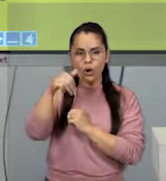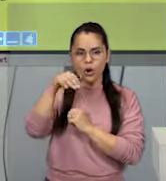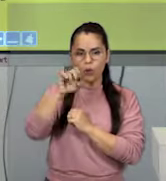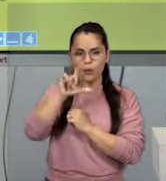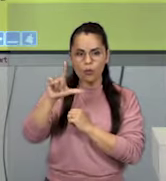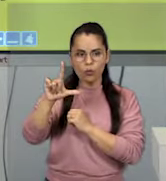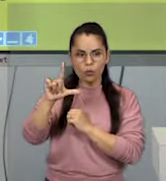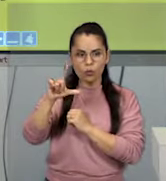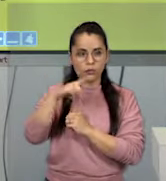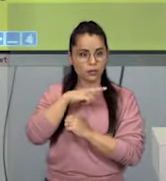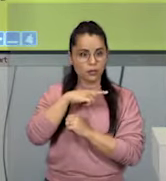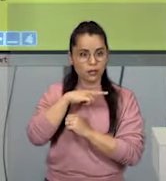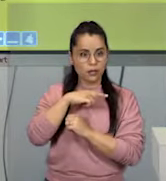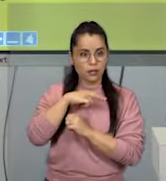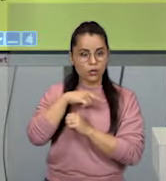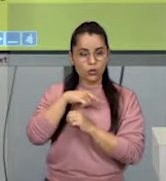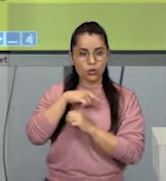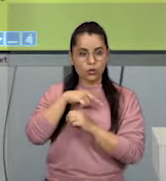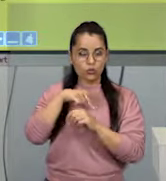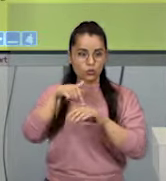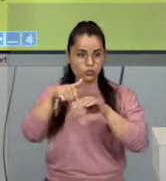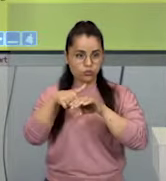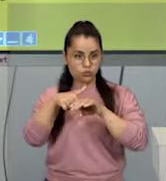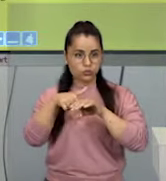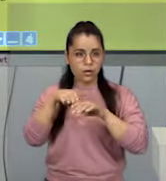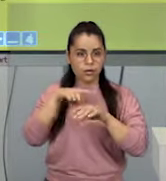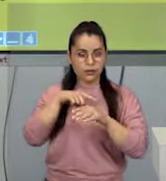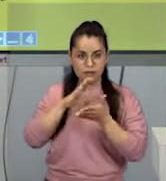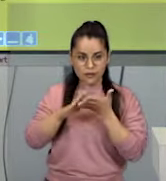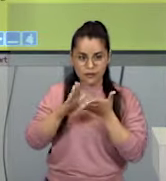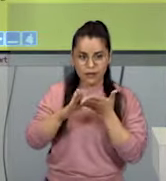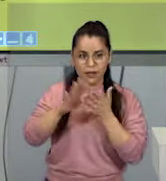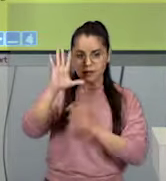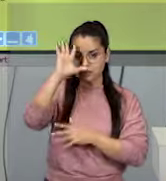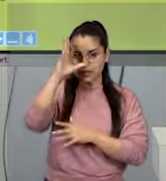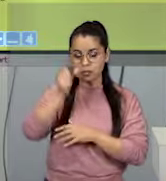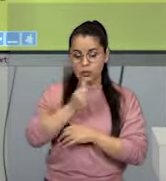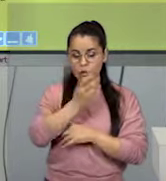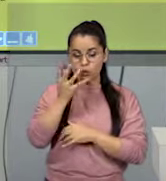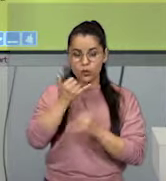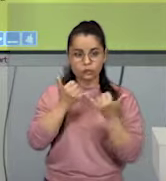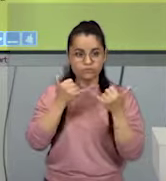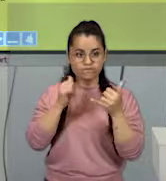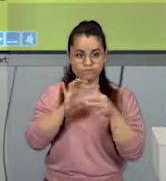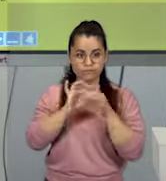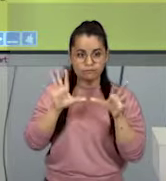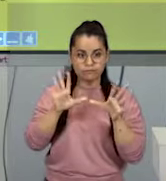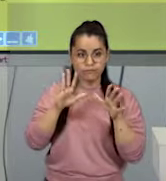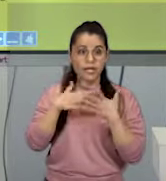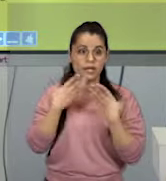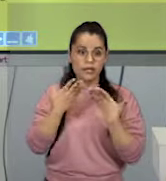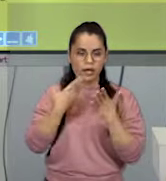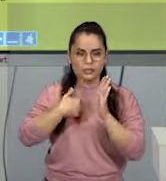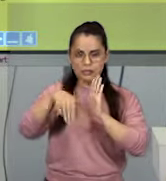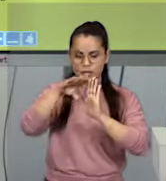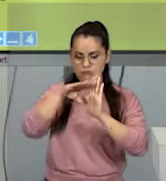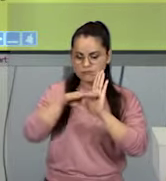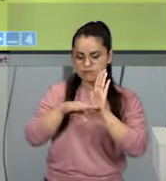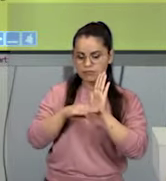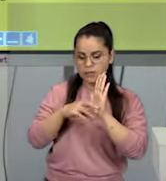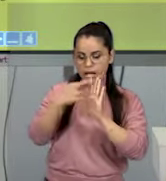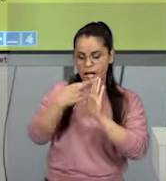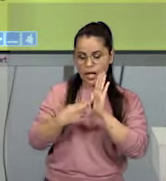combustível e foi consumido naquela reação e quanto de energia que ele liberou e você estabelece a